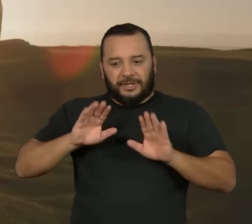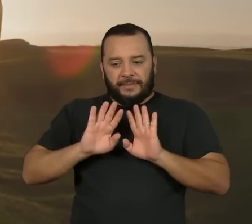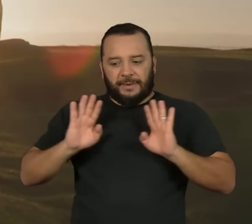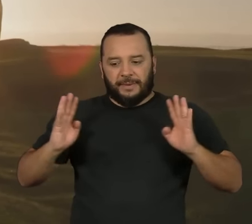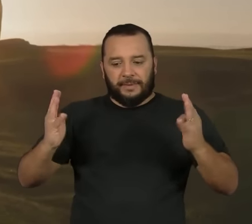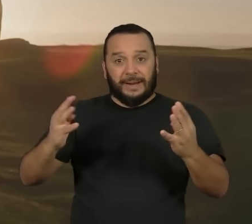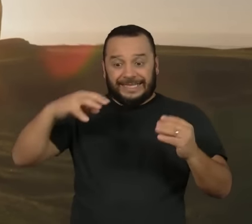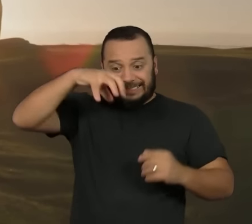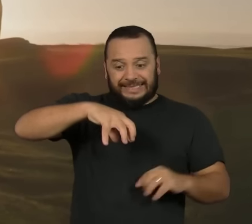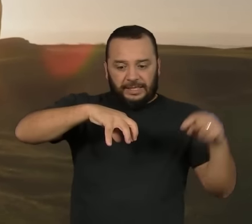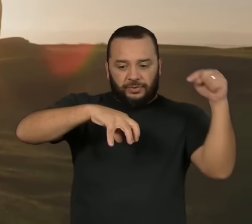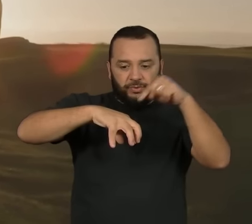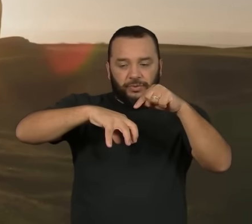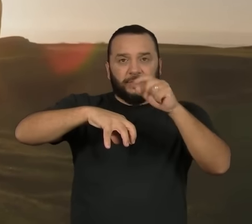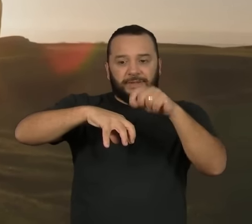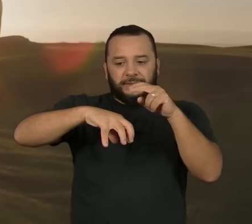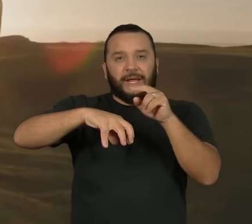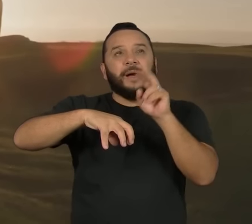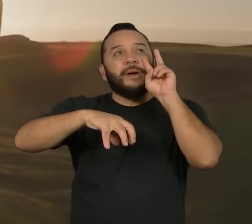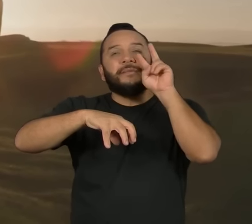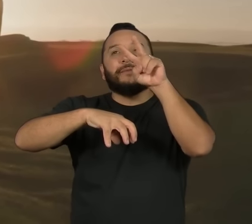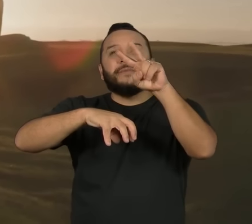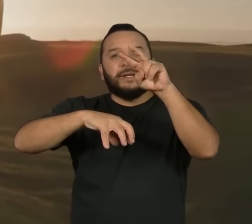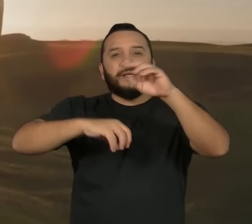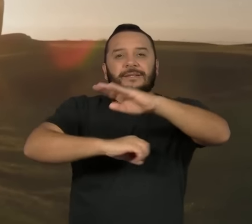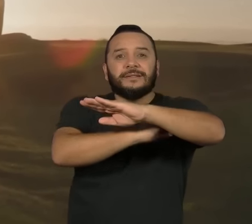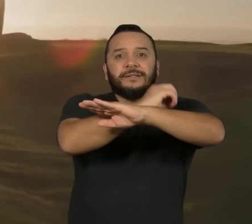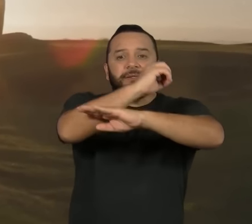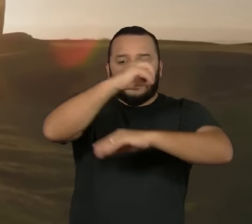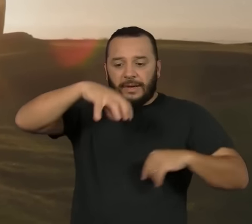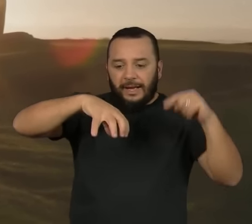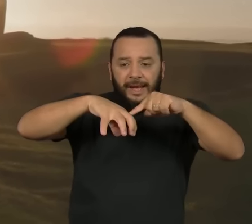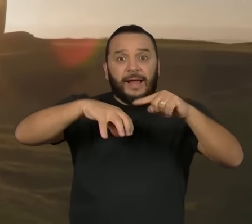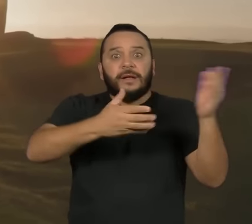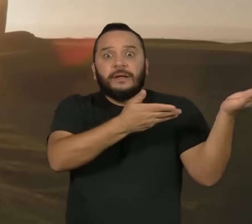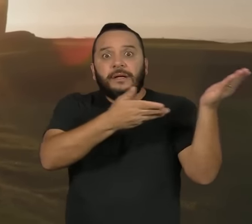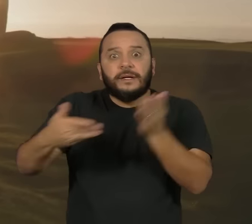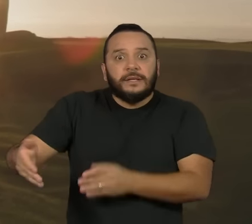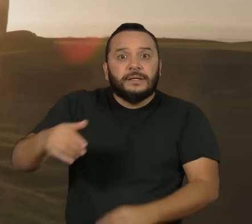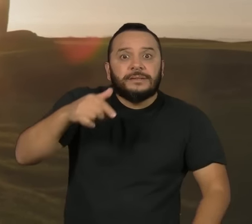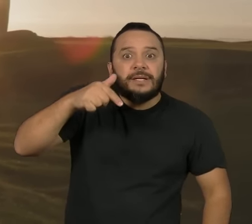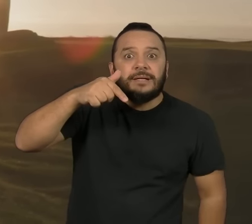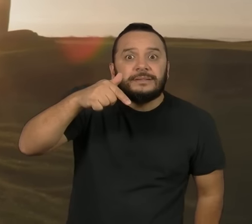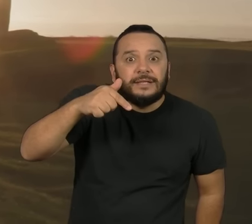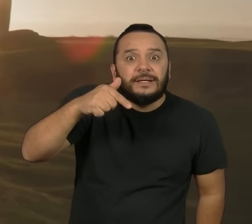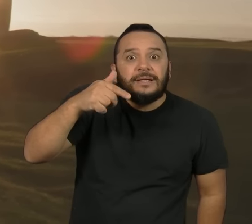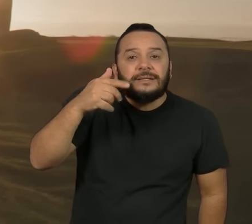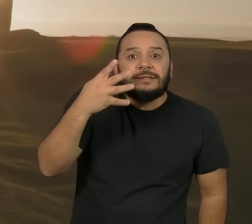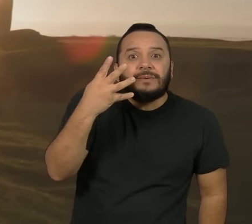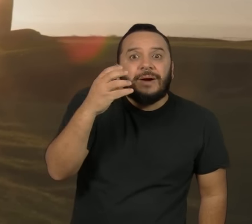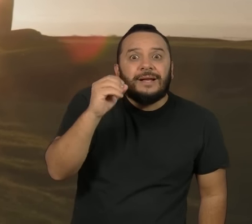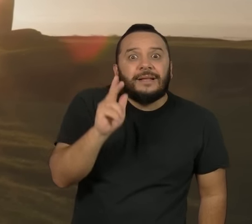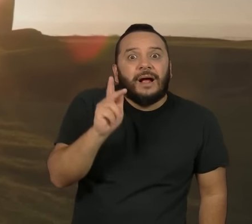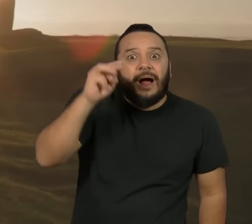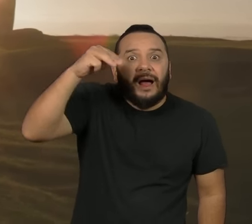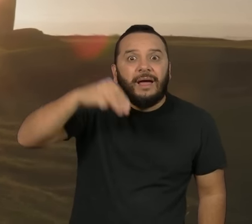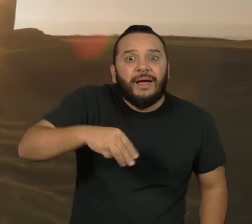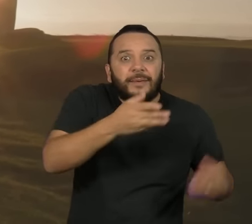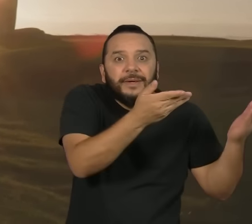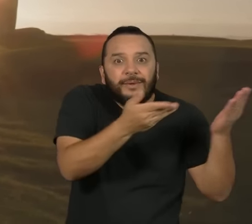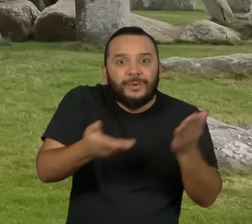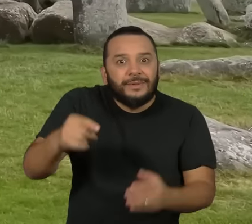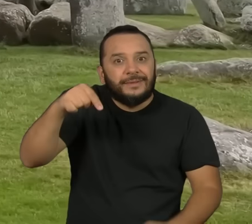de onde é possível assistir ao nascer do sol, viajou cerca de 740 quilômetros para ser colocada no